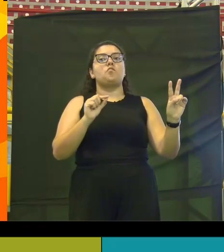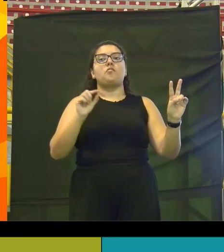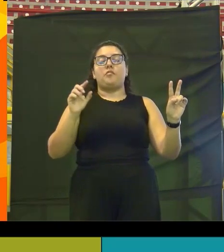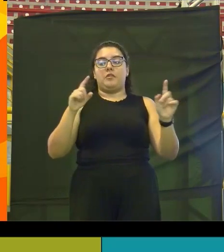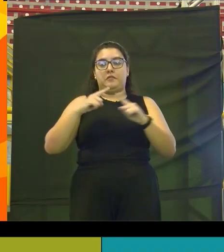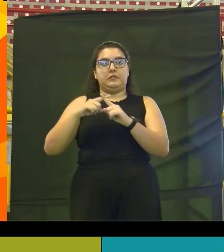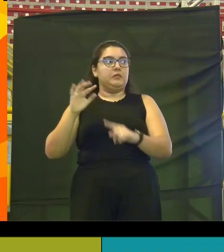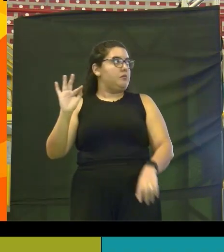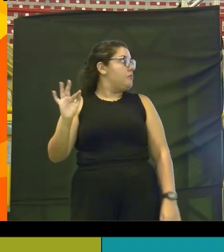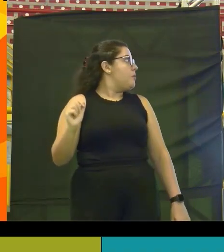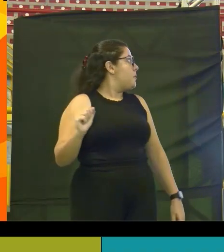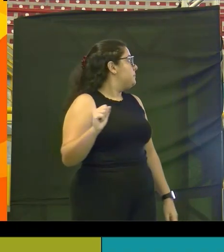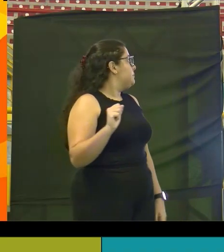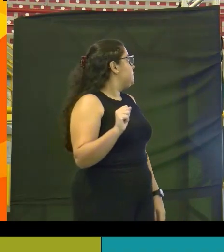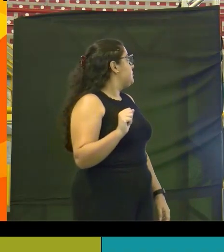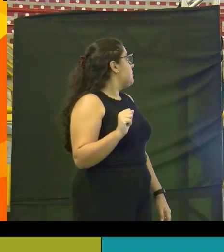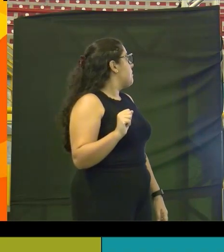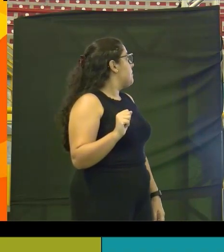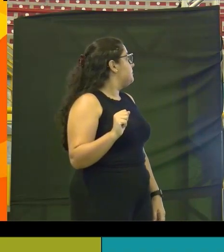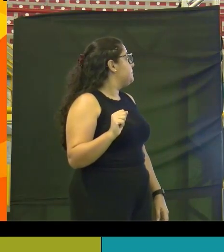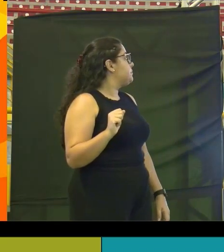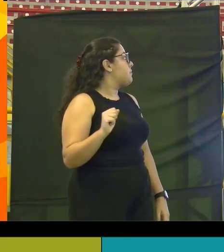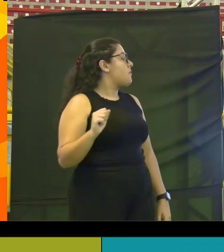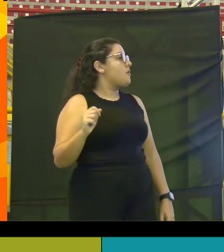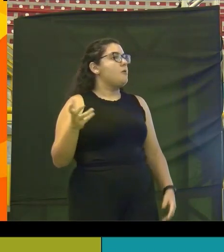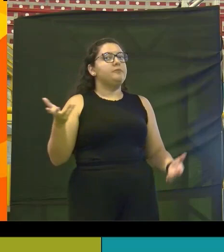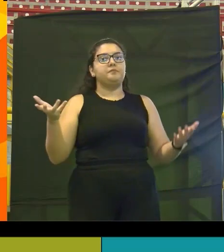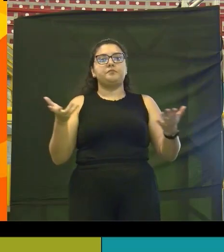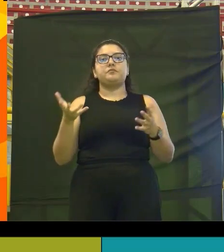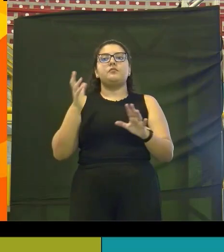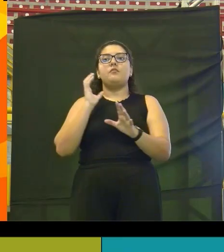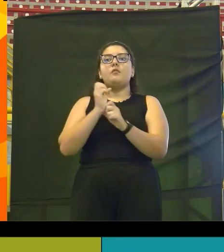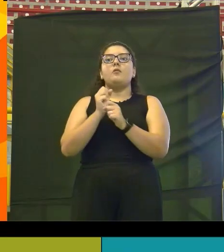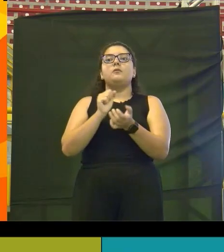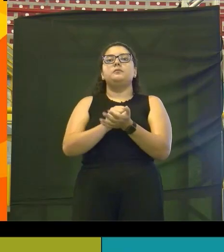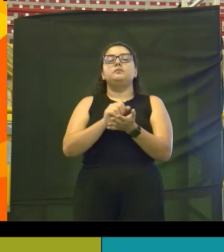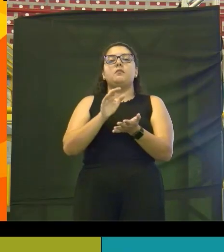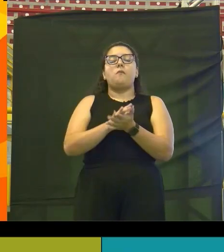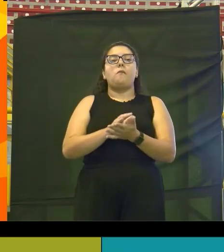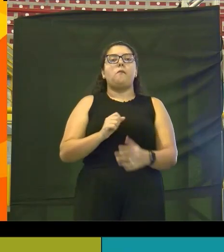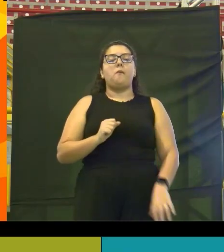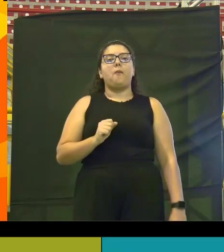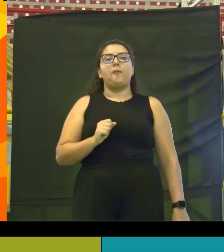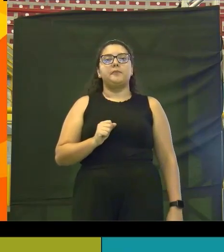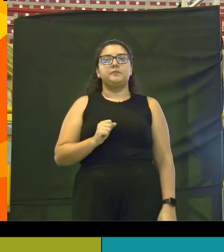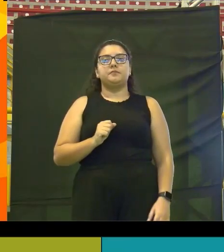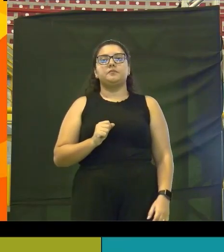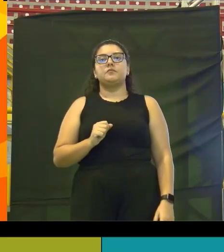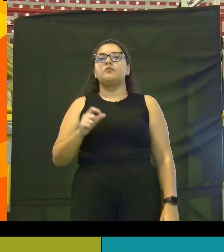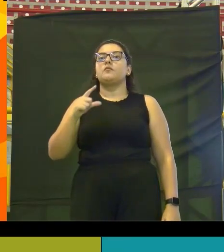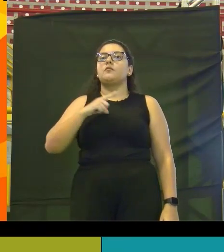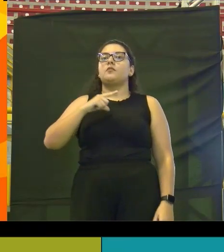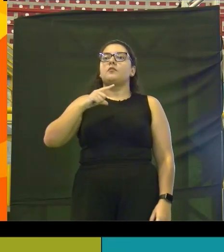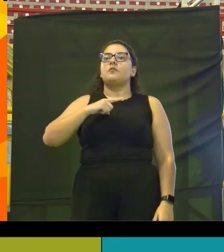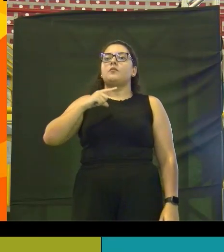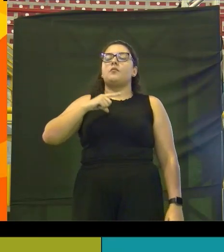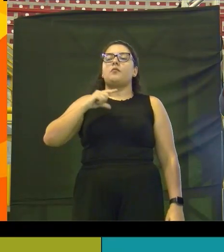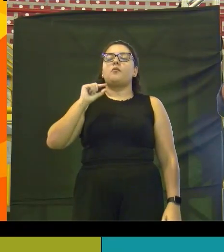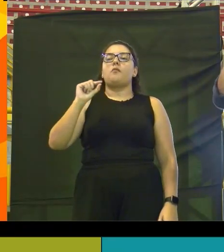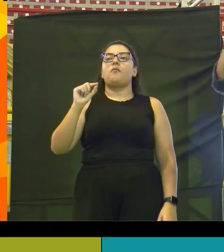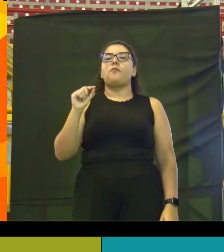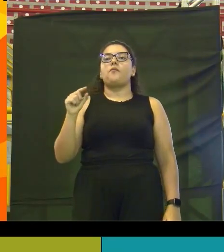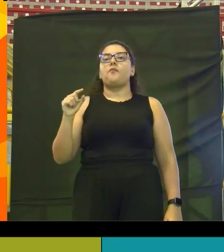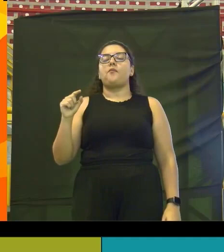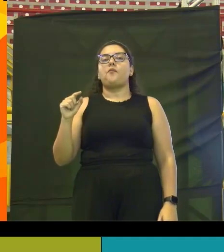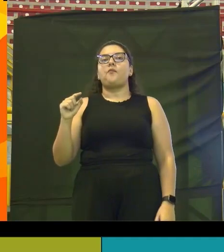F. Eu queria que vocês anotassem essa equação no caderno de vocês e puxassem uma setinha assim,